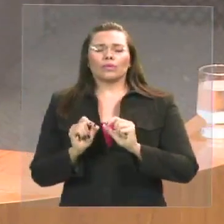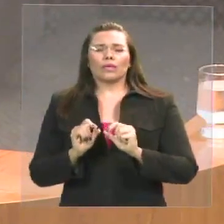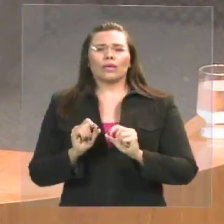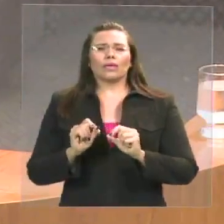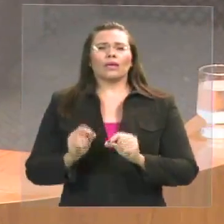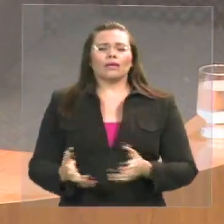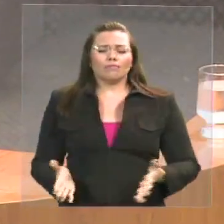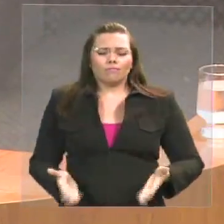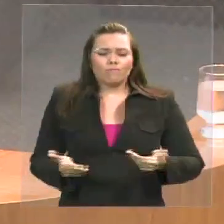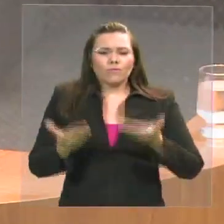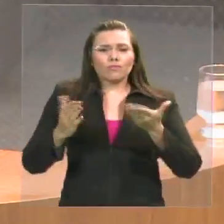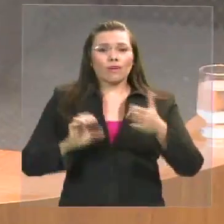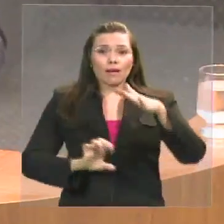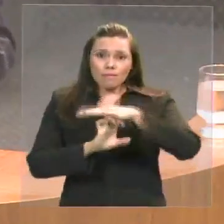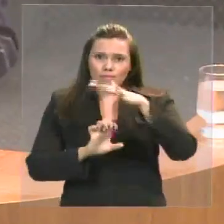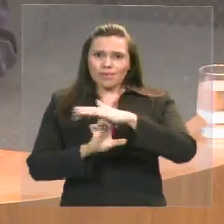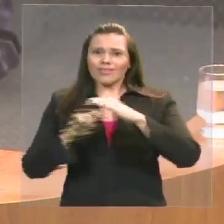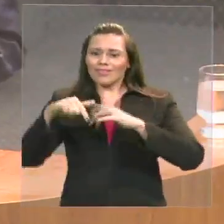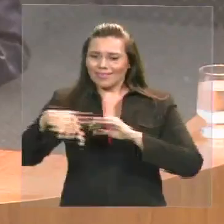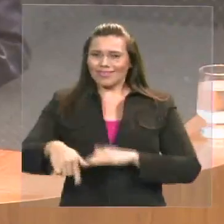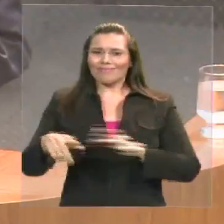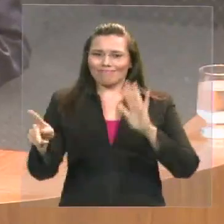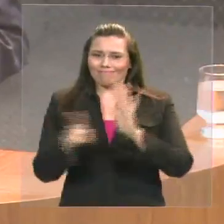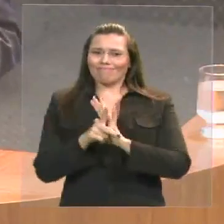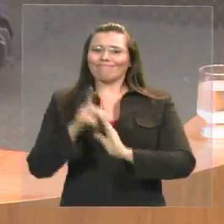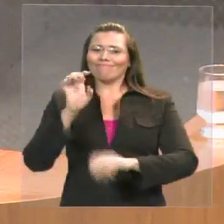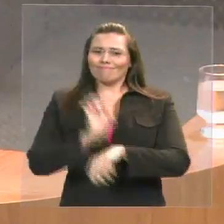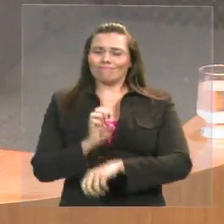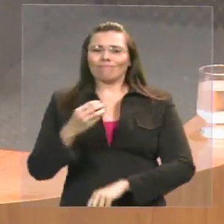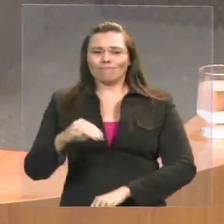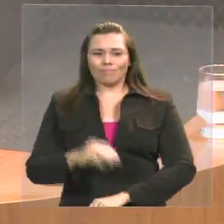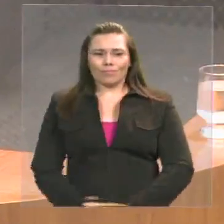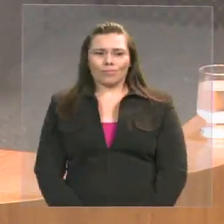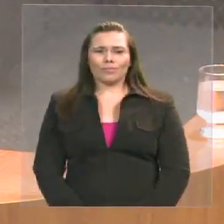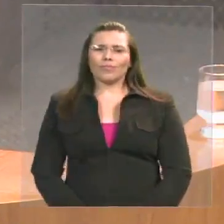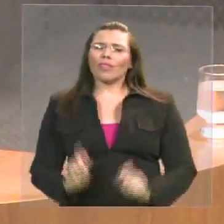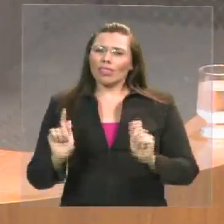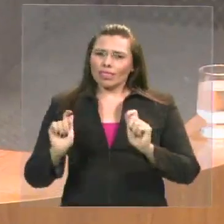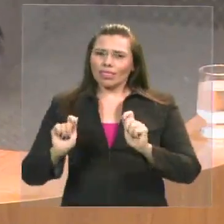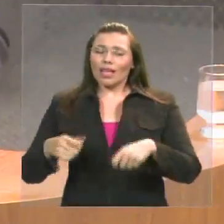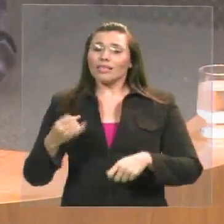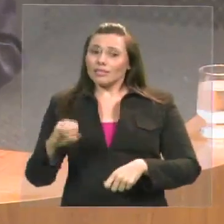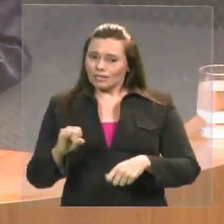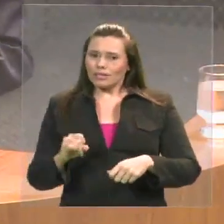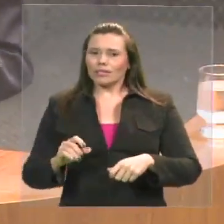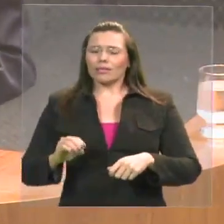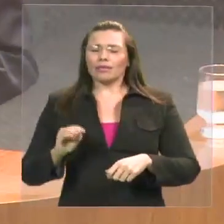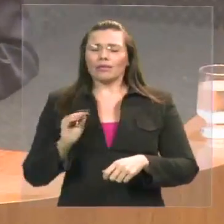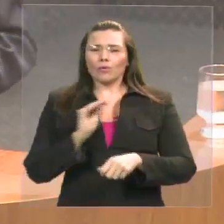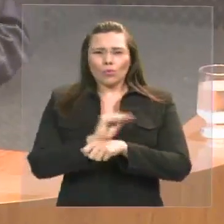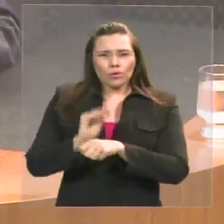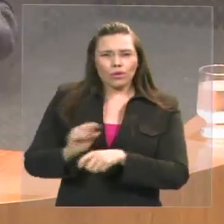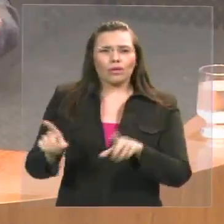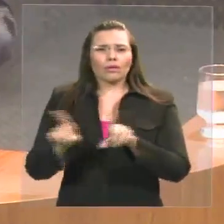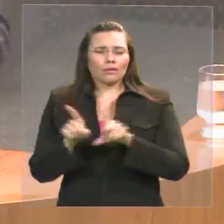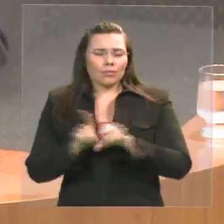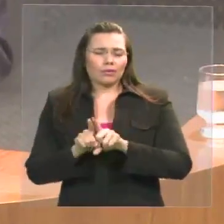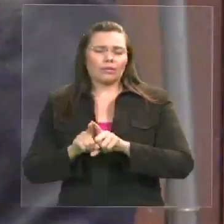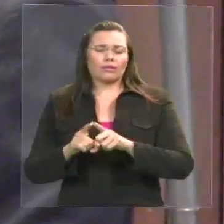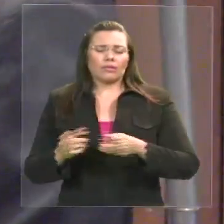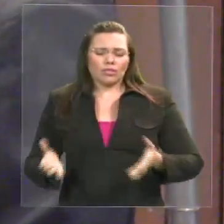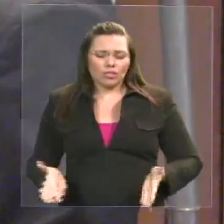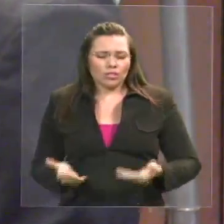numa condição de gerar emprego, gerar renda, criou o Mais Emprego nesse propósito de poder